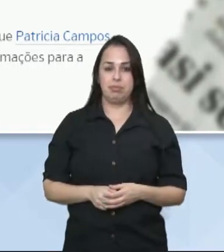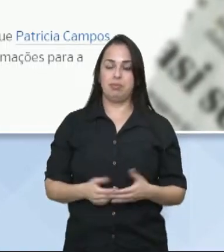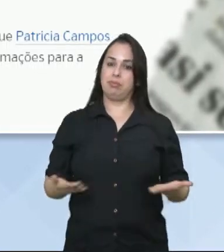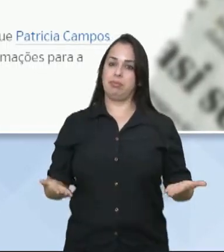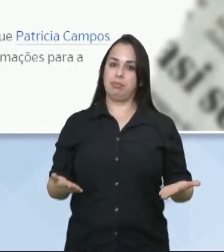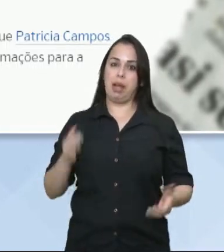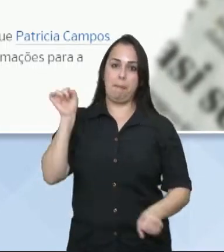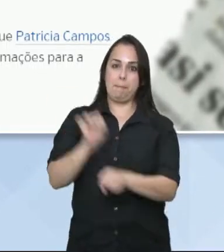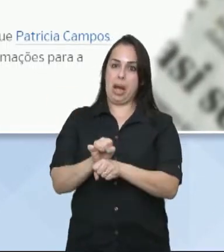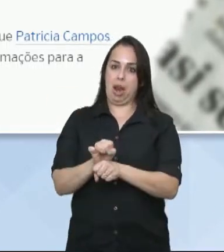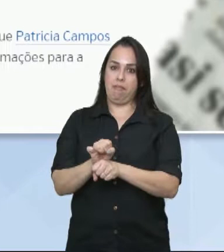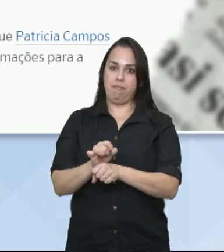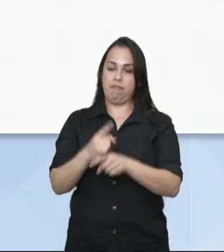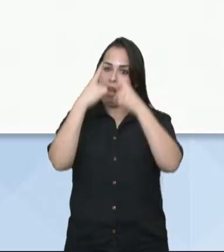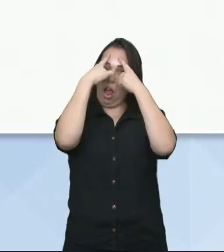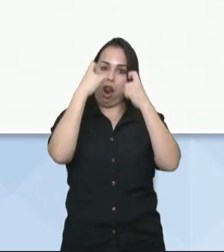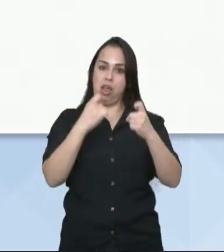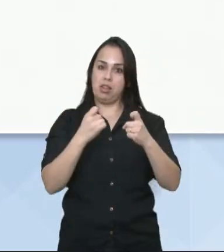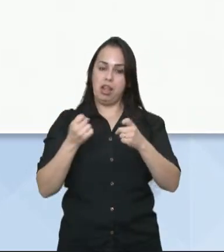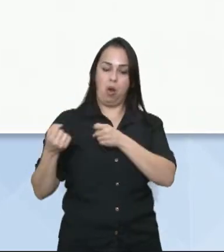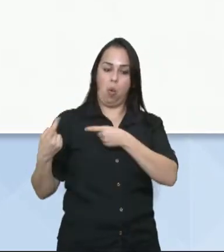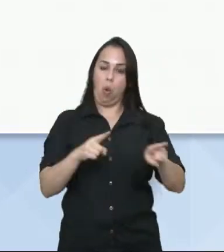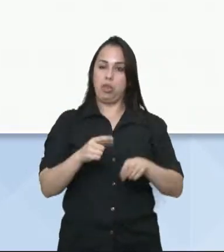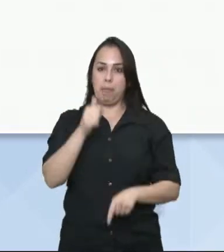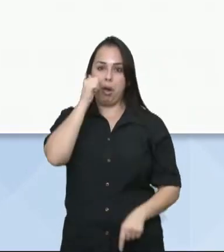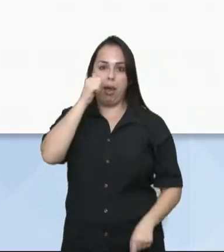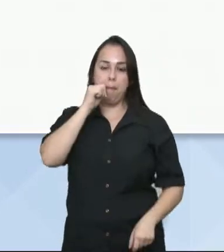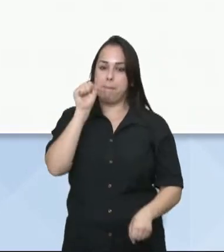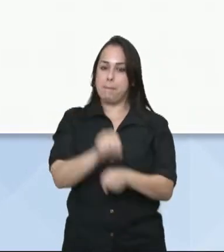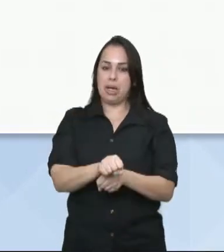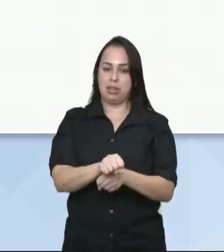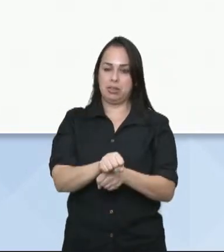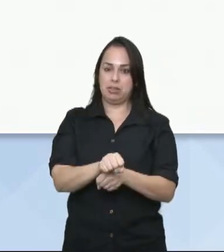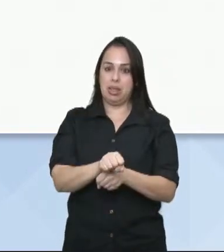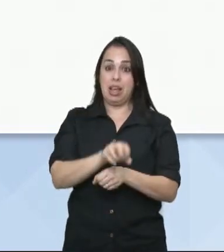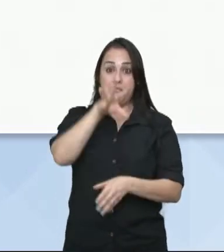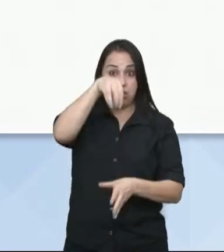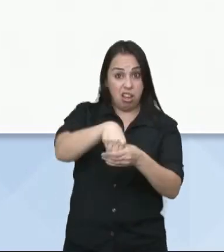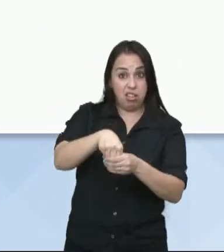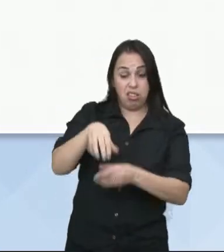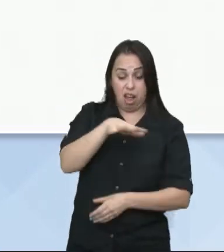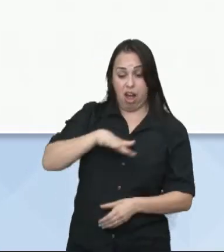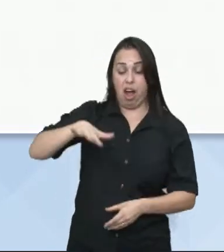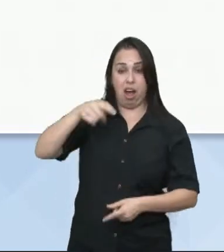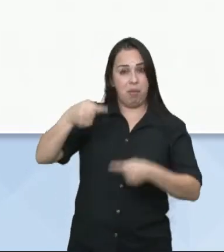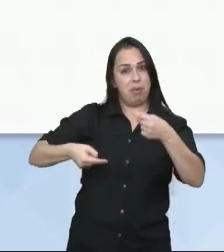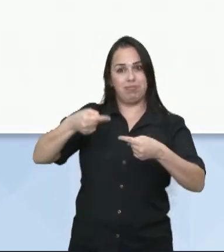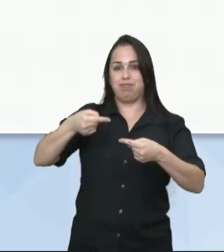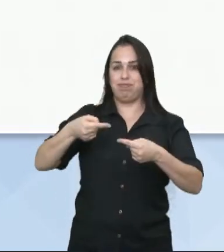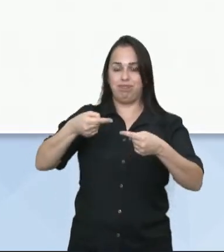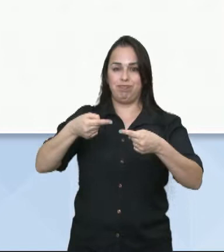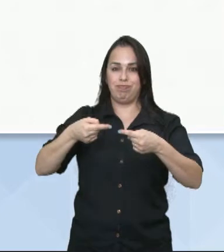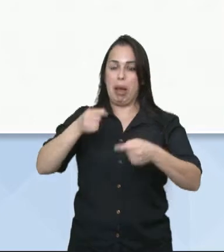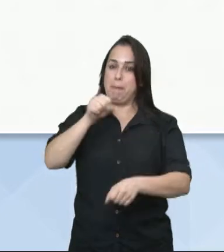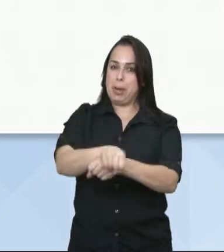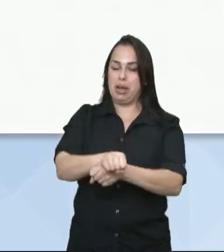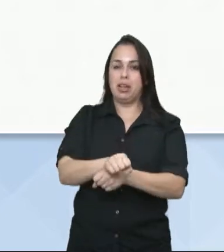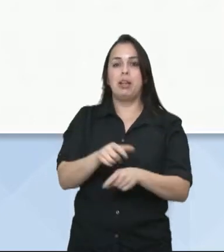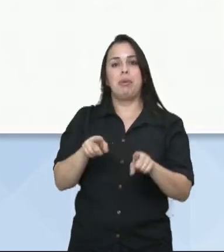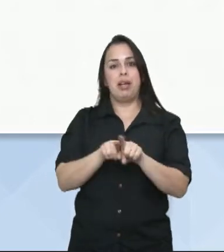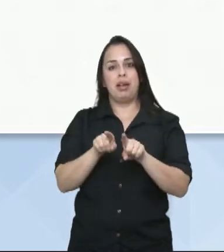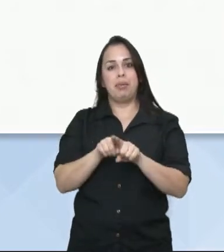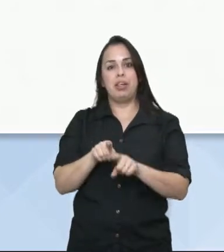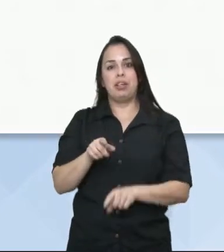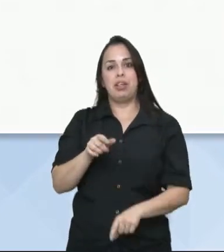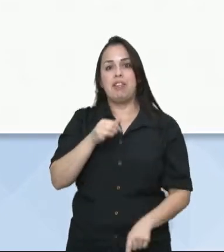Basta de violência contra as mulheres e dentro da política. Infelizmente, no último dia